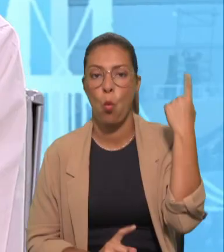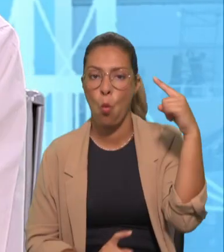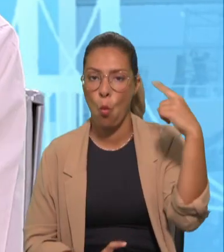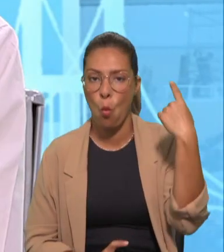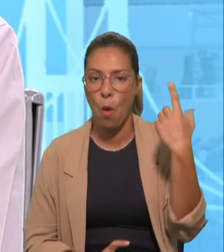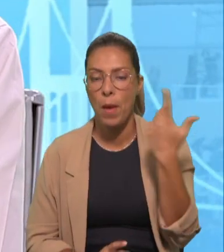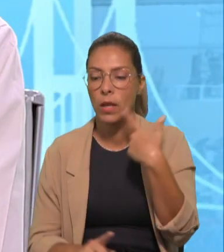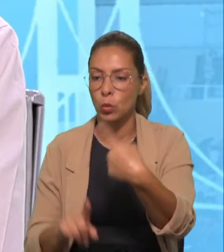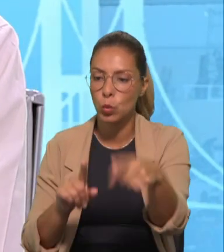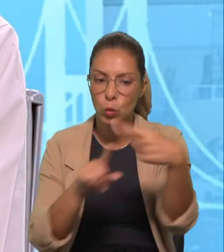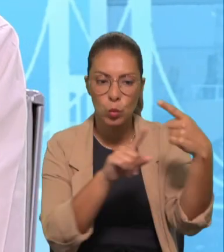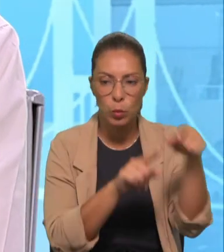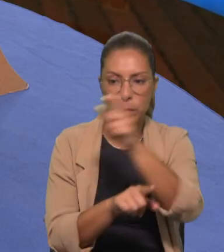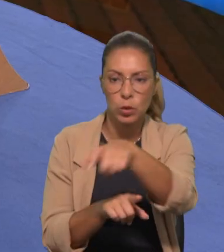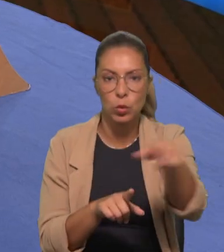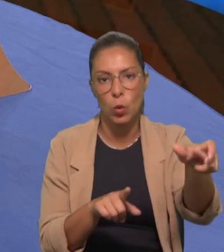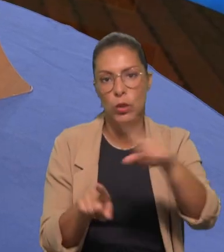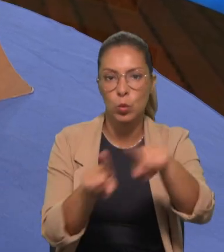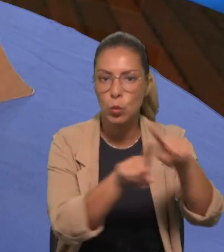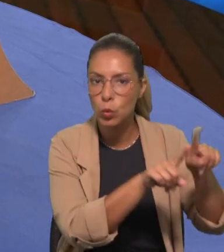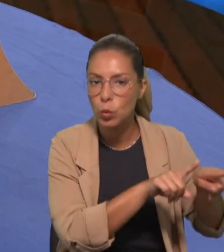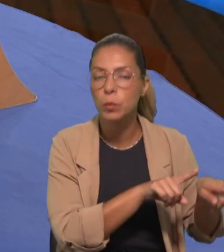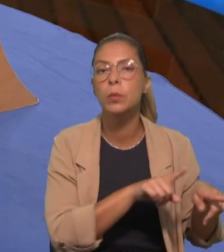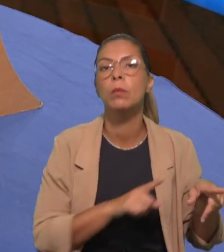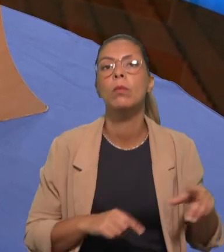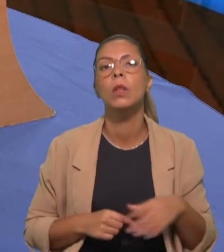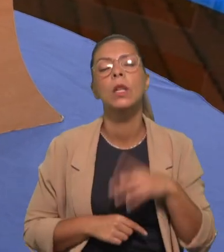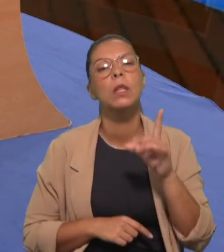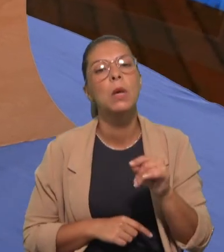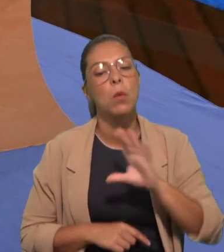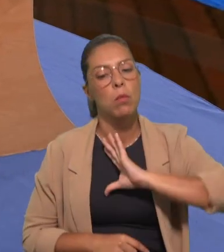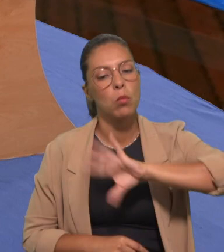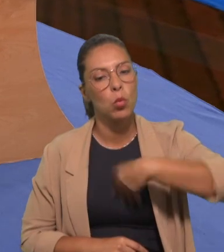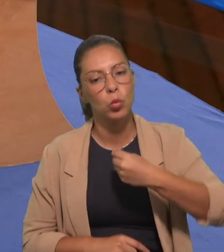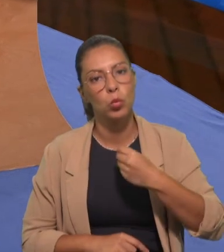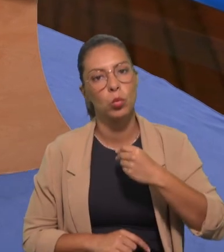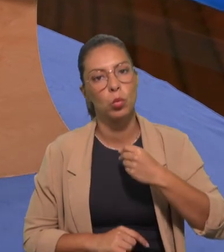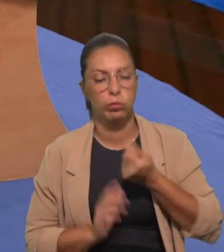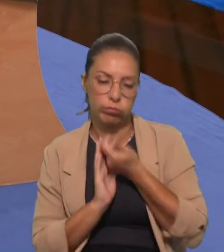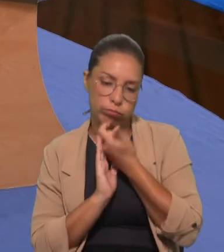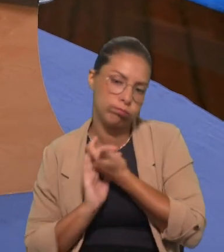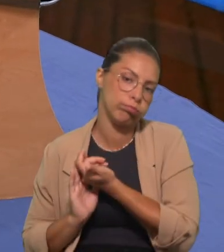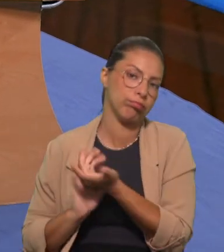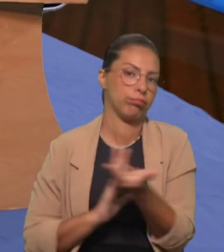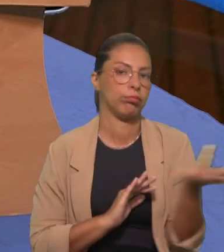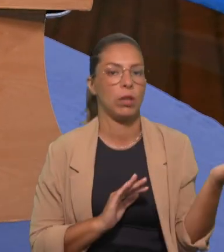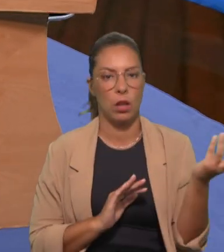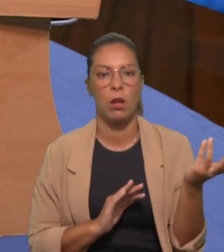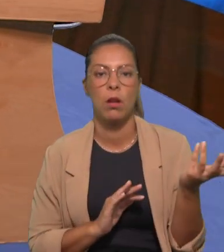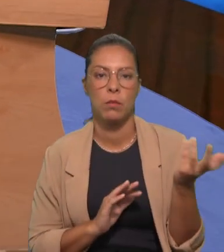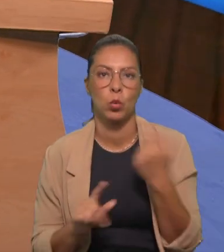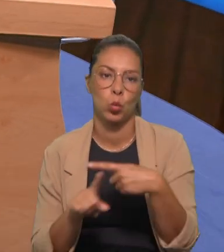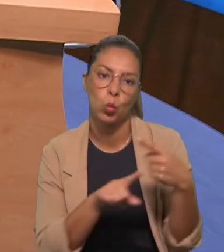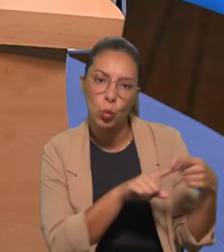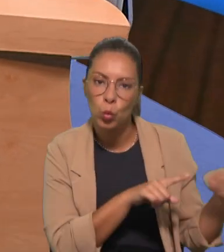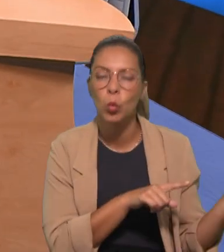tantas características diferentes. E eu diria até no mundo polarizado cada vez mais como o nosso, em que crescem os